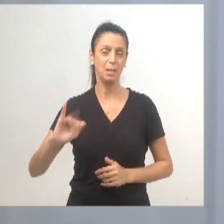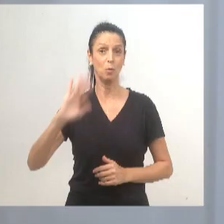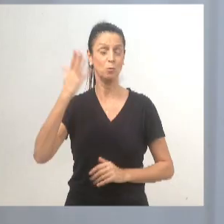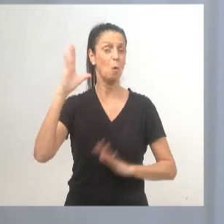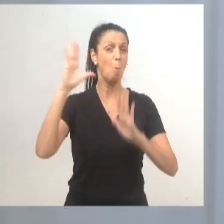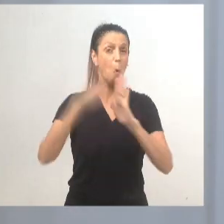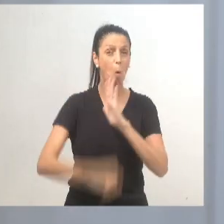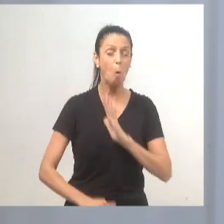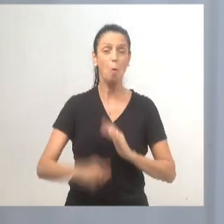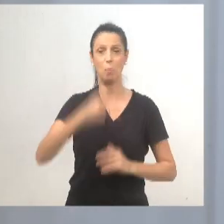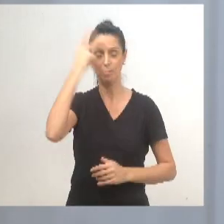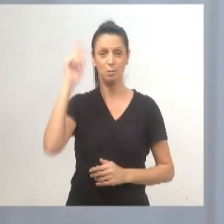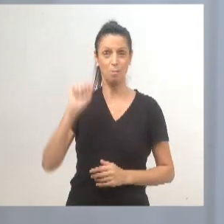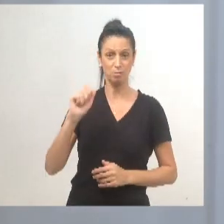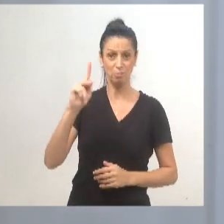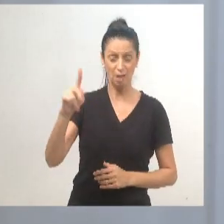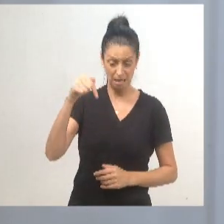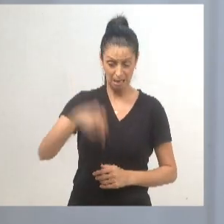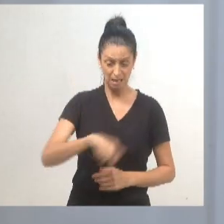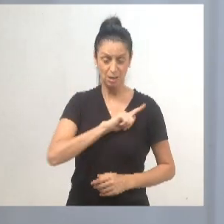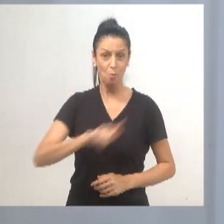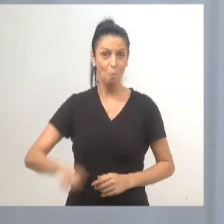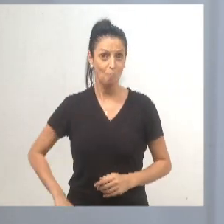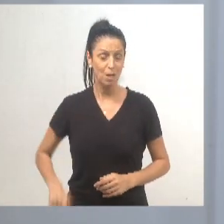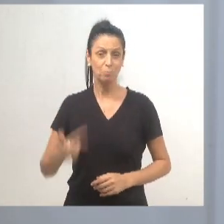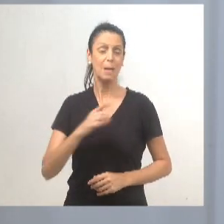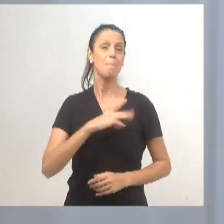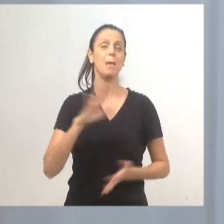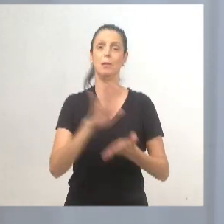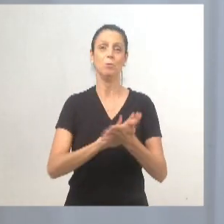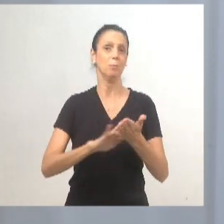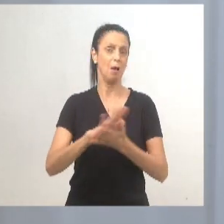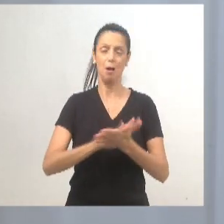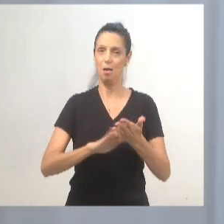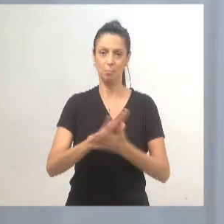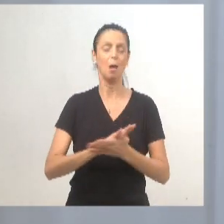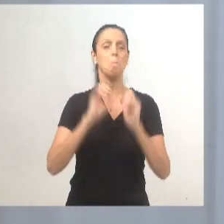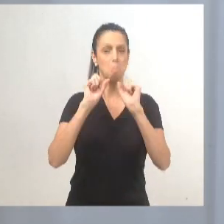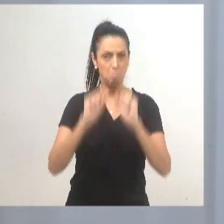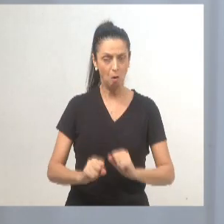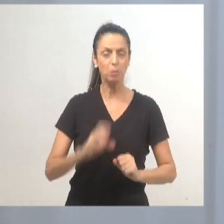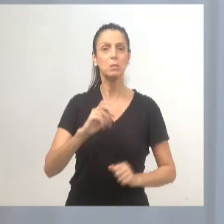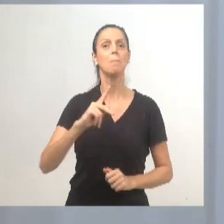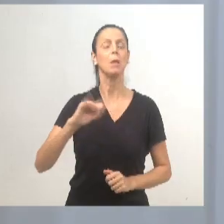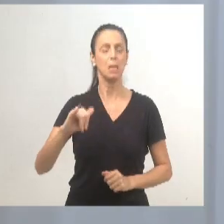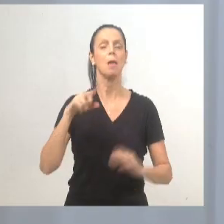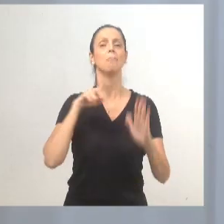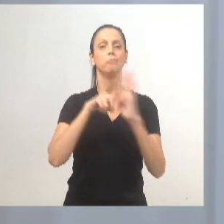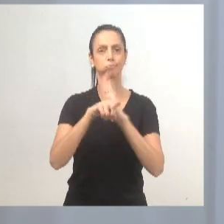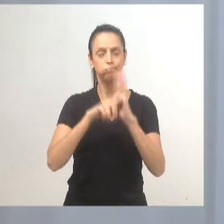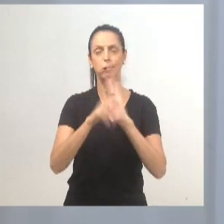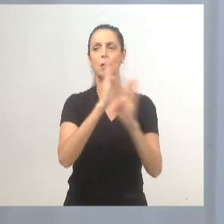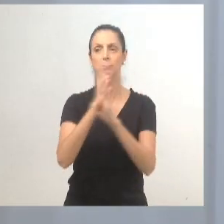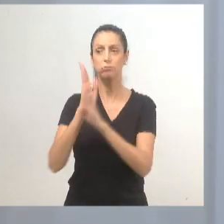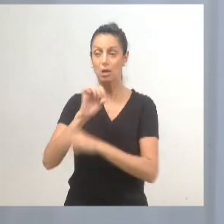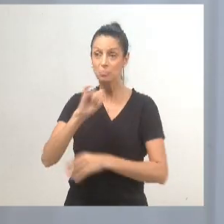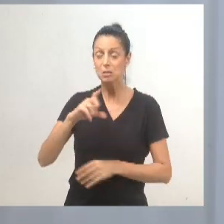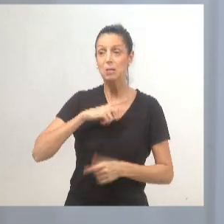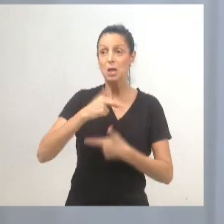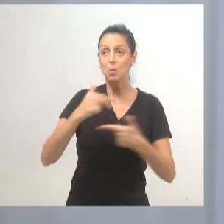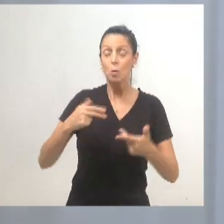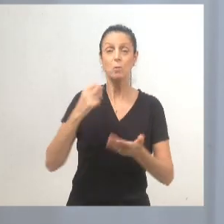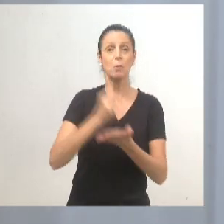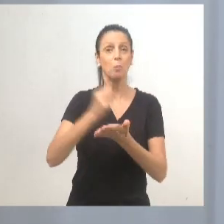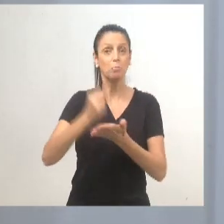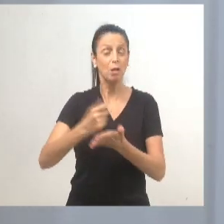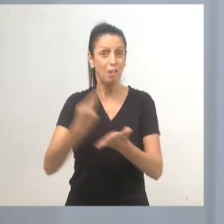aconteceu dos aposentados. Esse governo não teme para que a CPI possa investigar possíveis irregularidades desse contrato